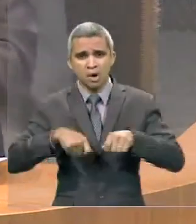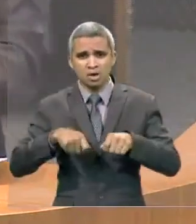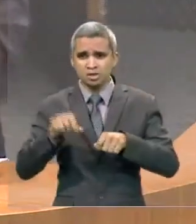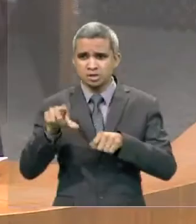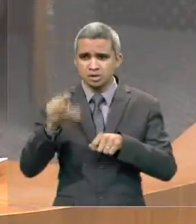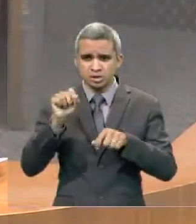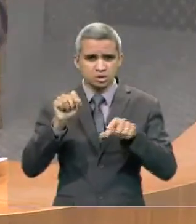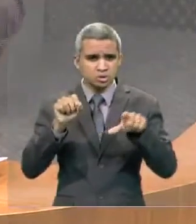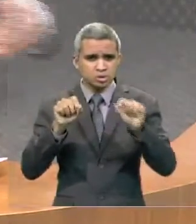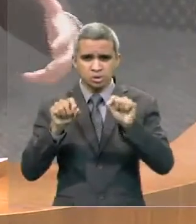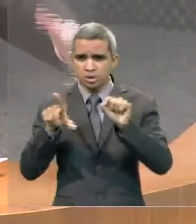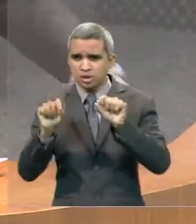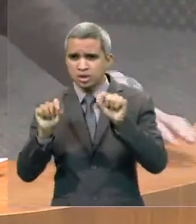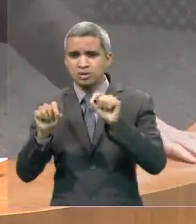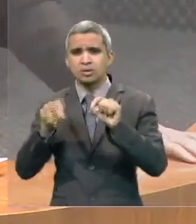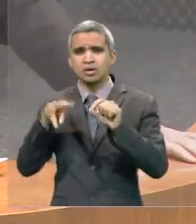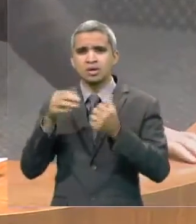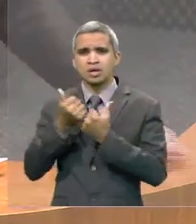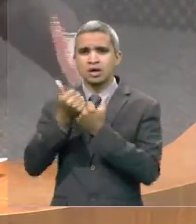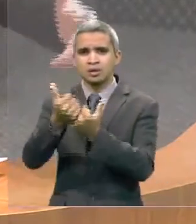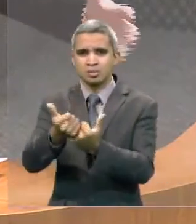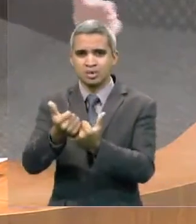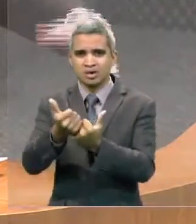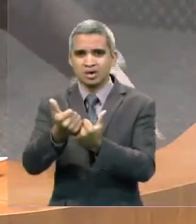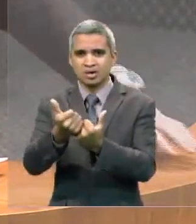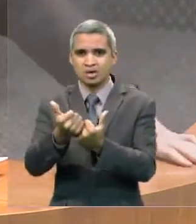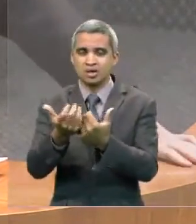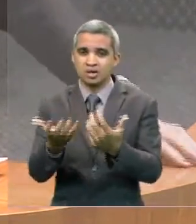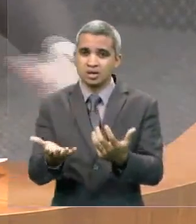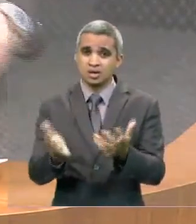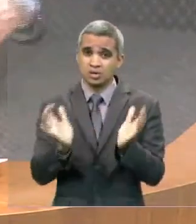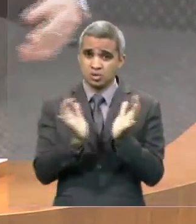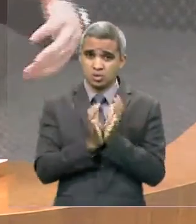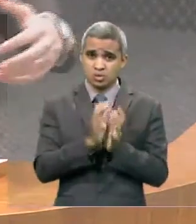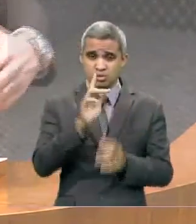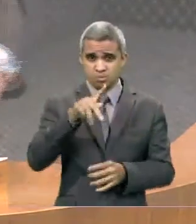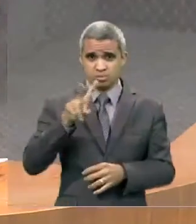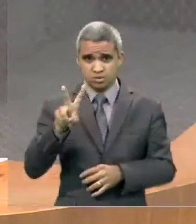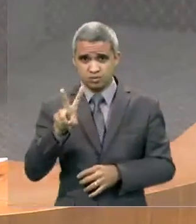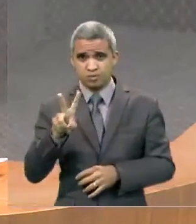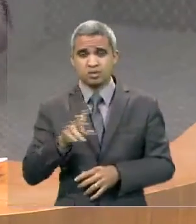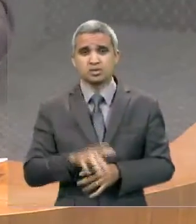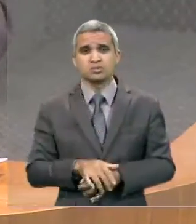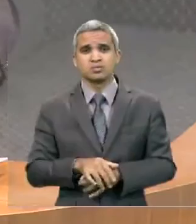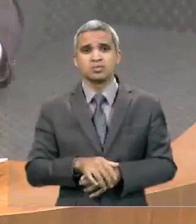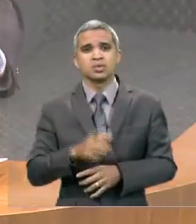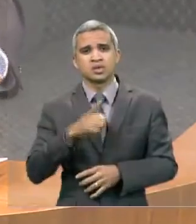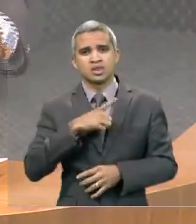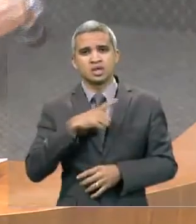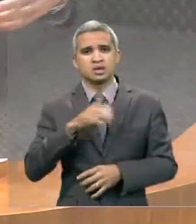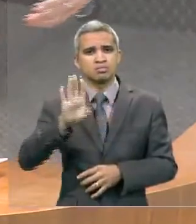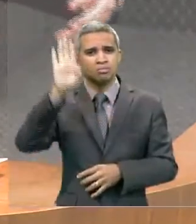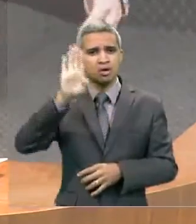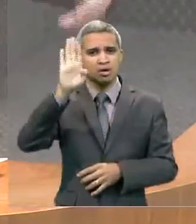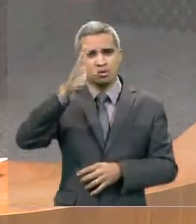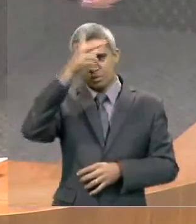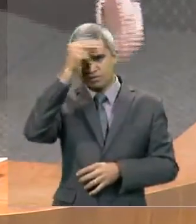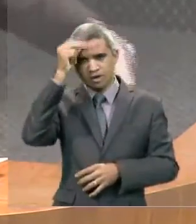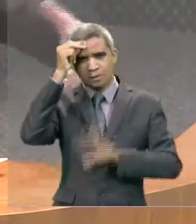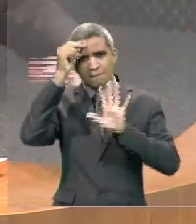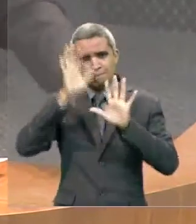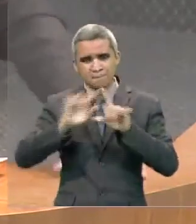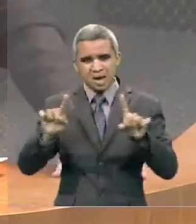poderá apoiar nas próximas eleições. O Partido Verde, como todos sabem aqui, chegou até a ter pré-candidatura, mas nós optamos a não